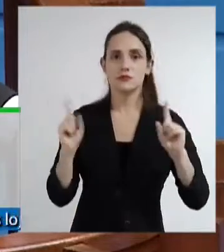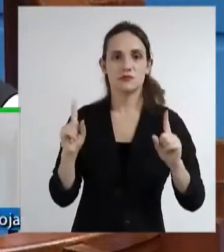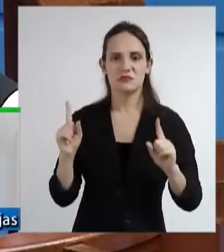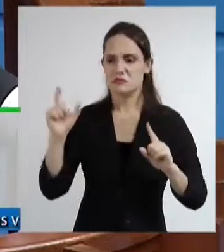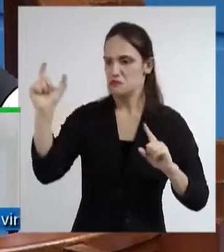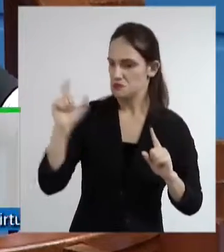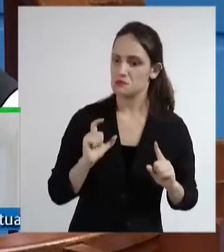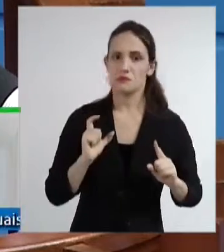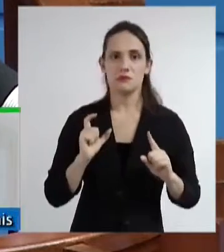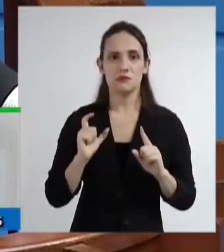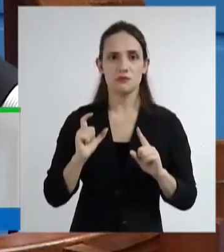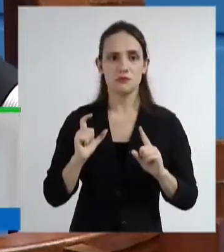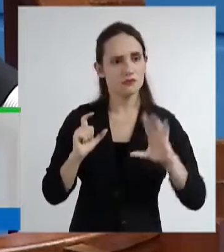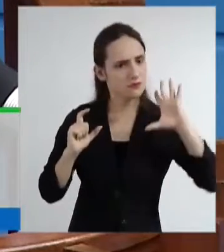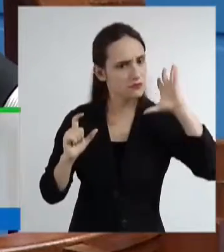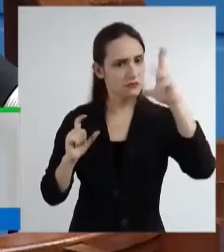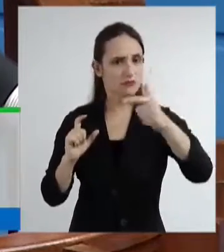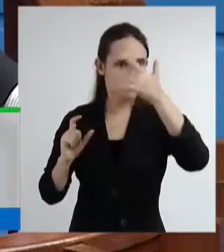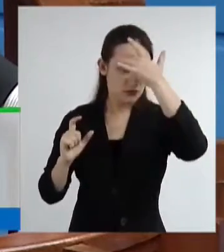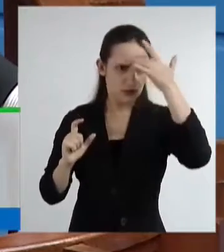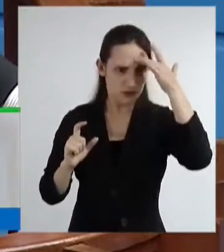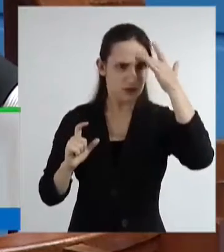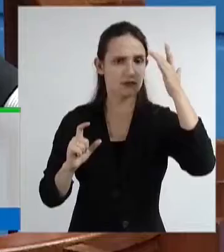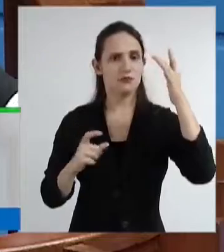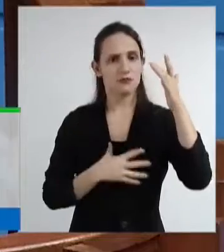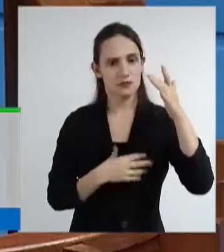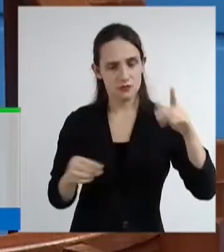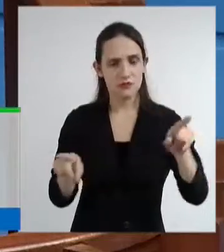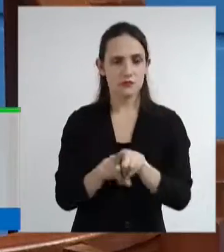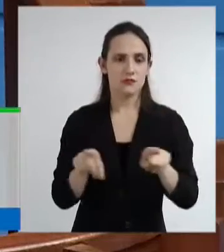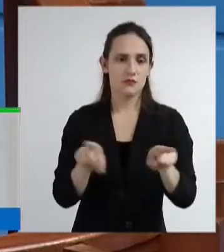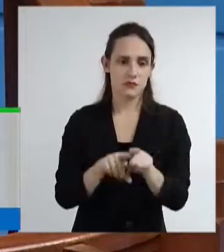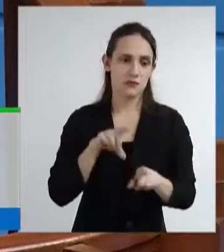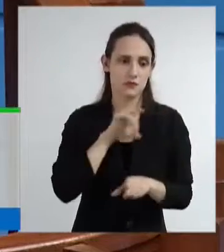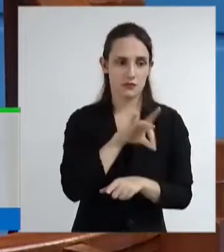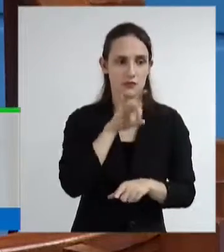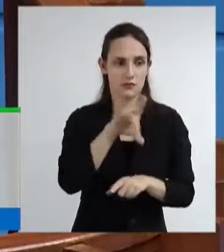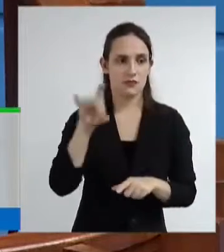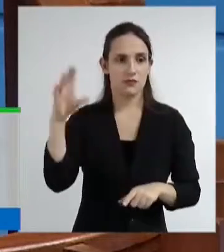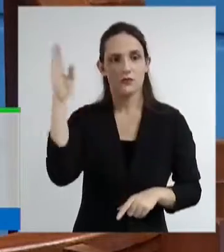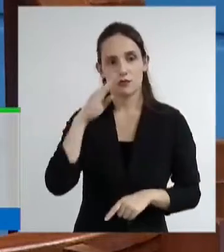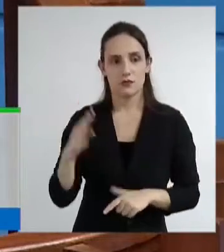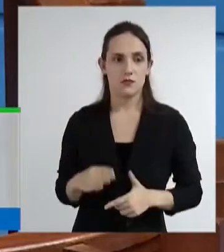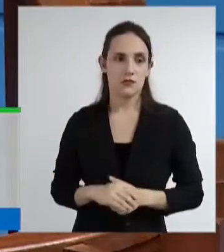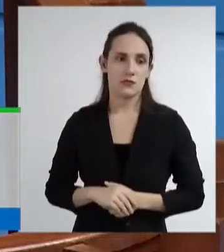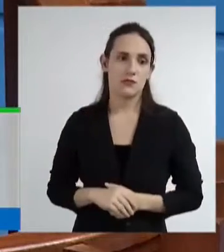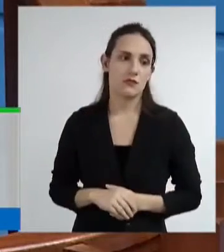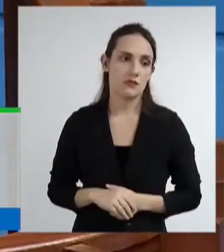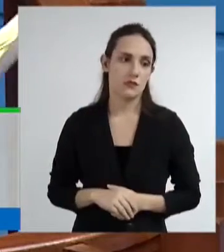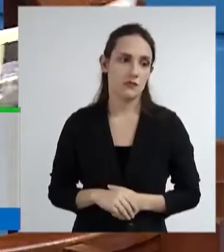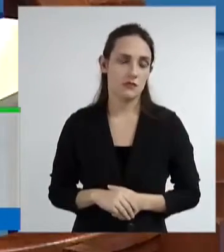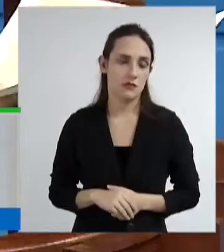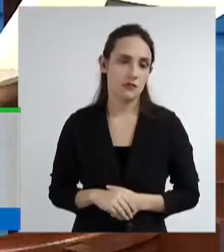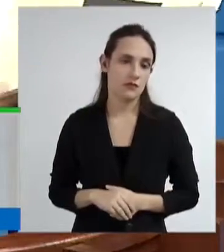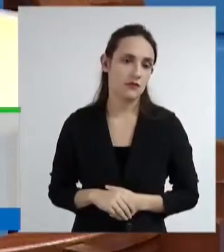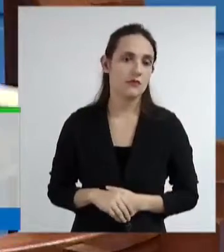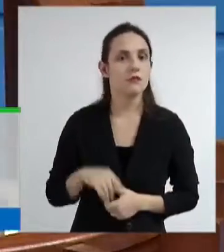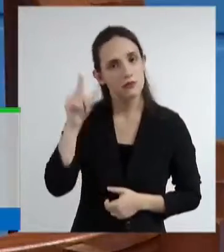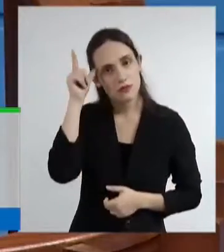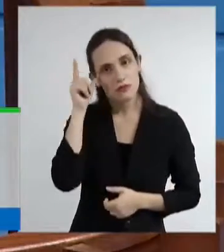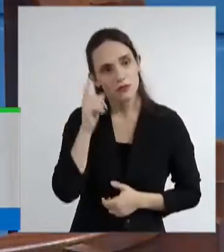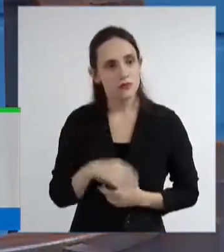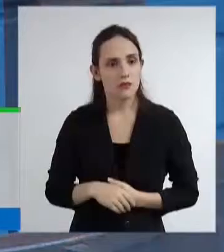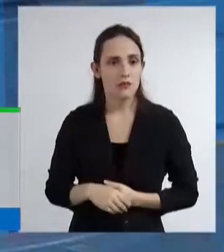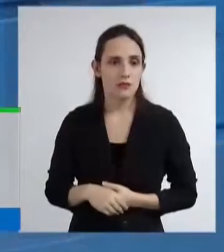essa ofensa a todos nós, aos nossos filhos e a cada um dos brasileiros que nós estamos representando aqui. Deputado